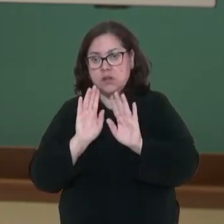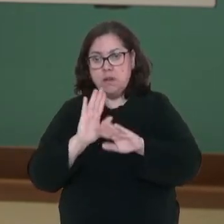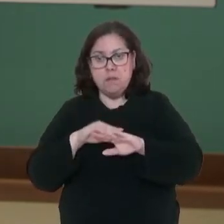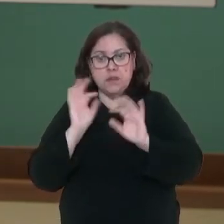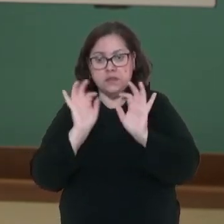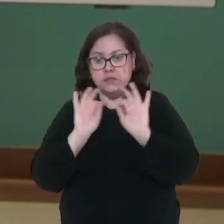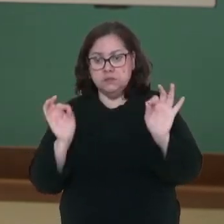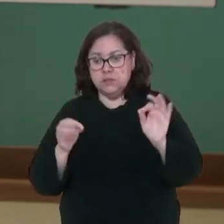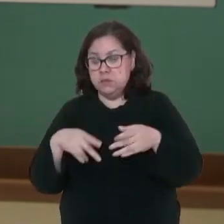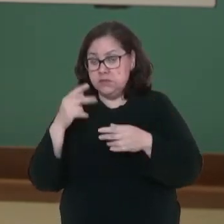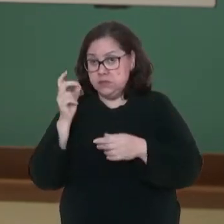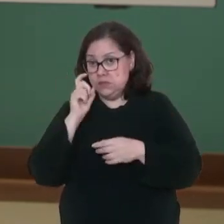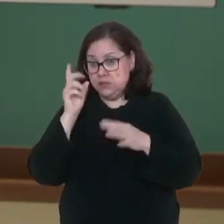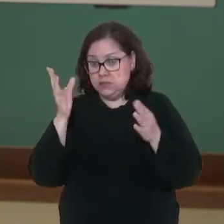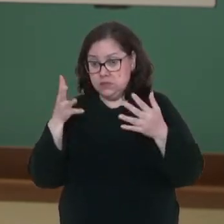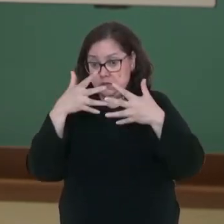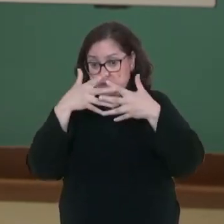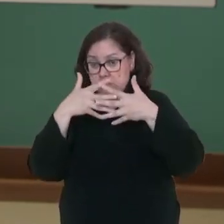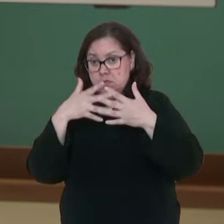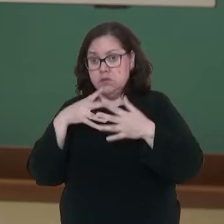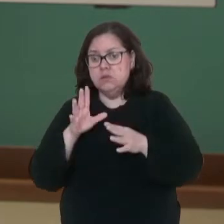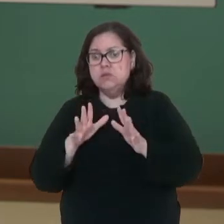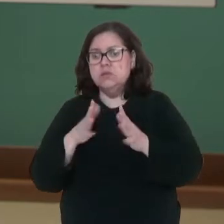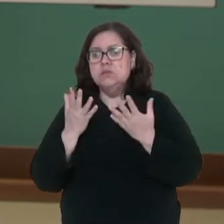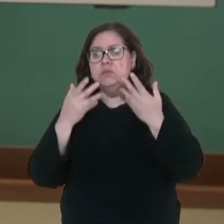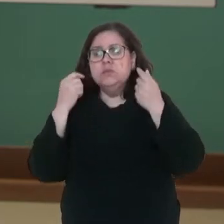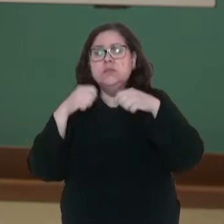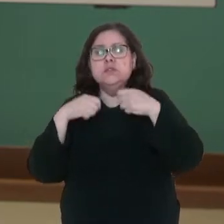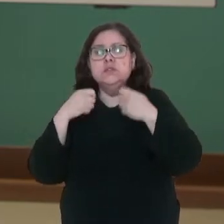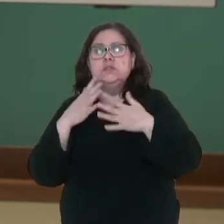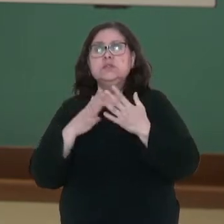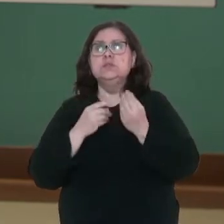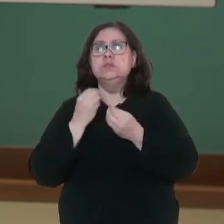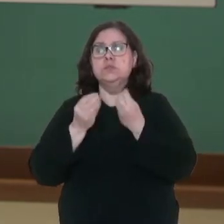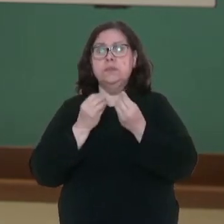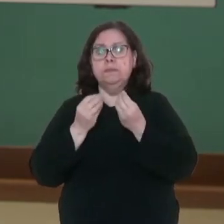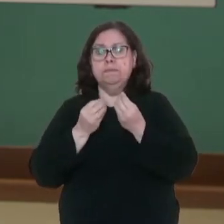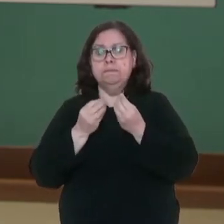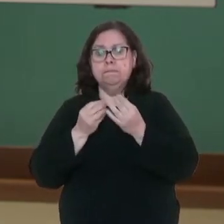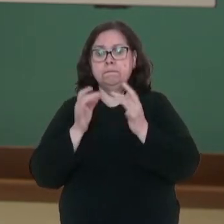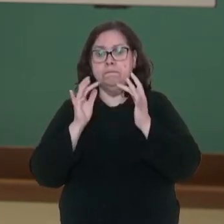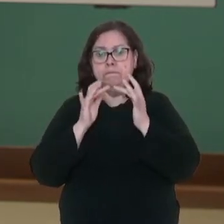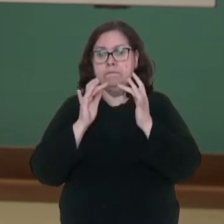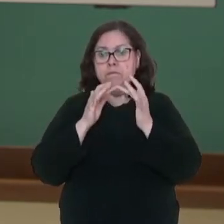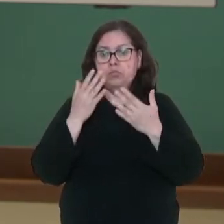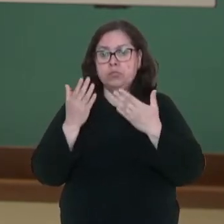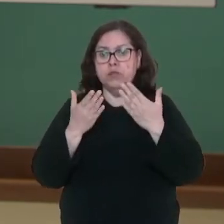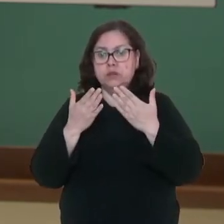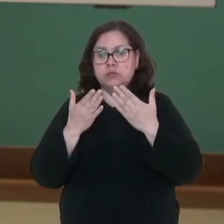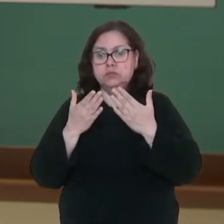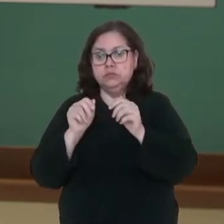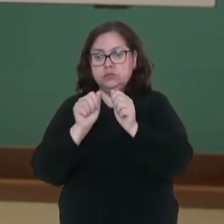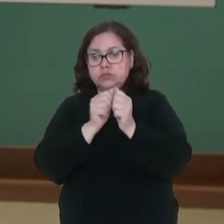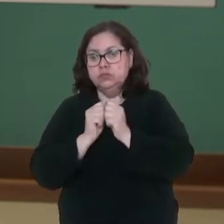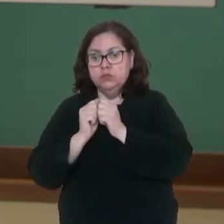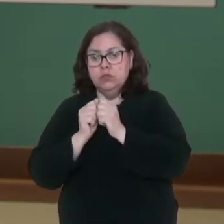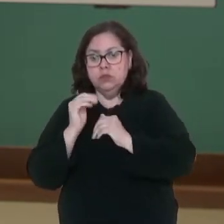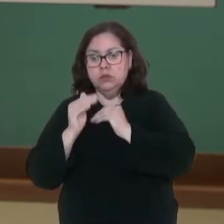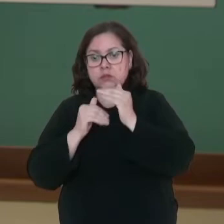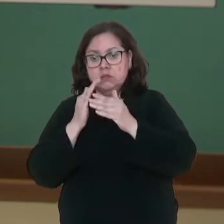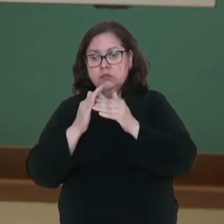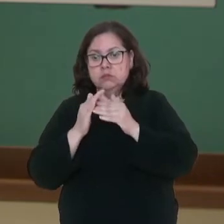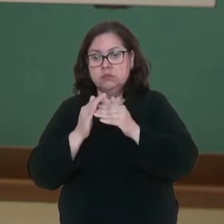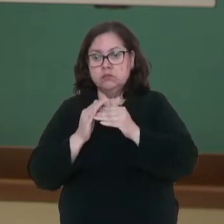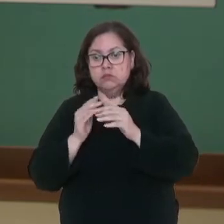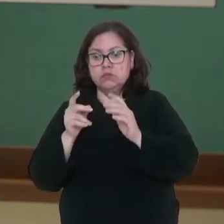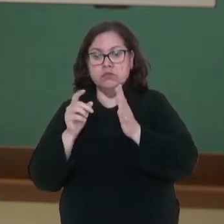mais complexa. Muitas vezes esses genes precisam corresponder de forma associada para gerar um determinado